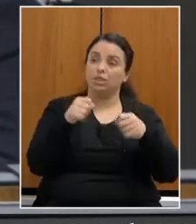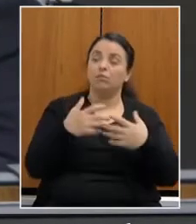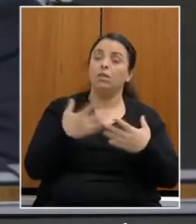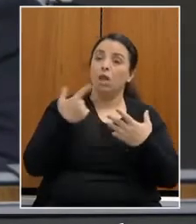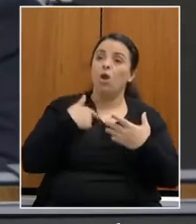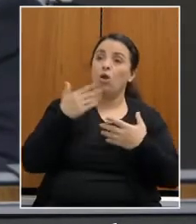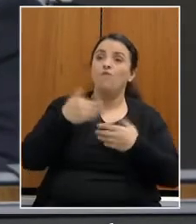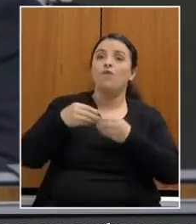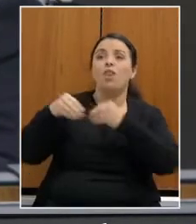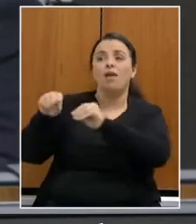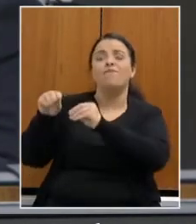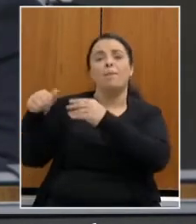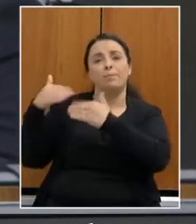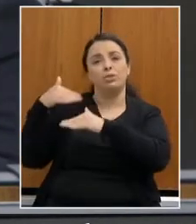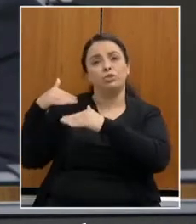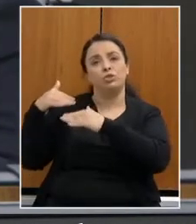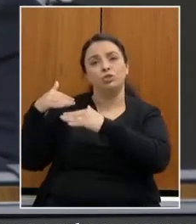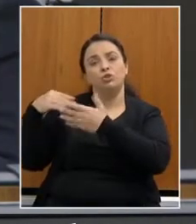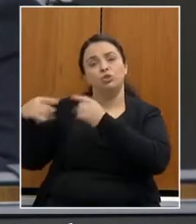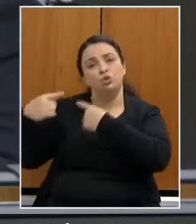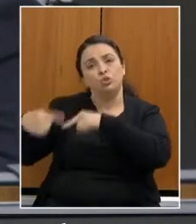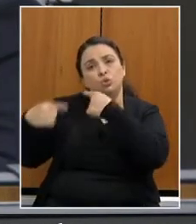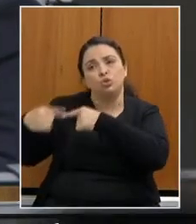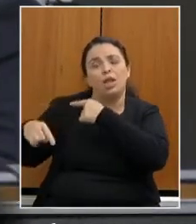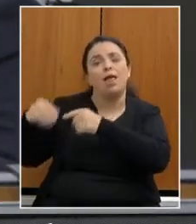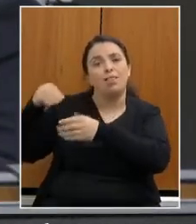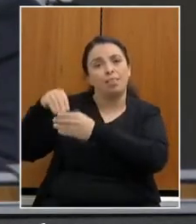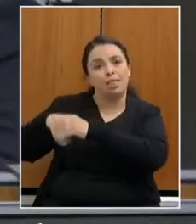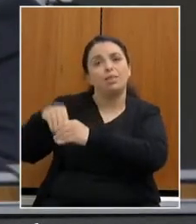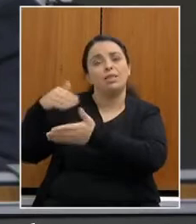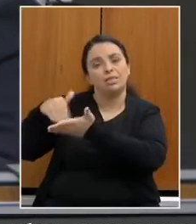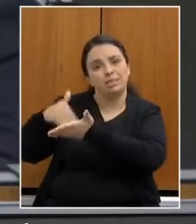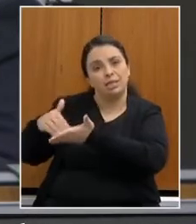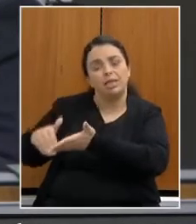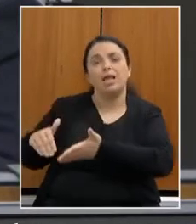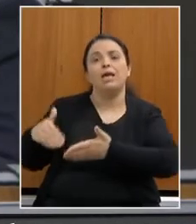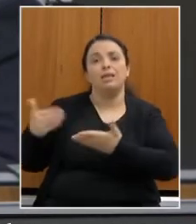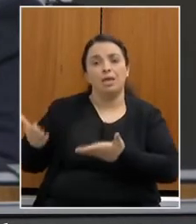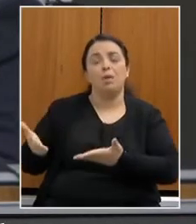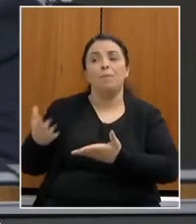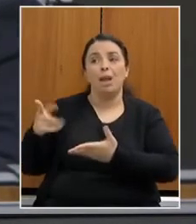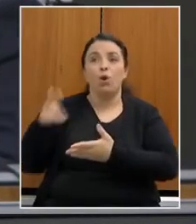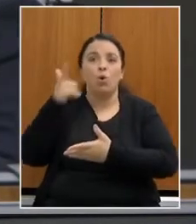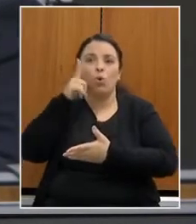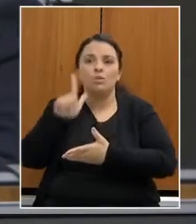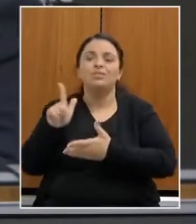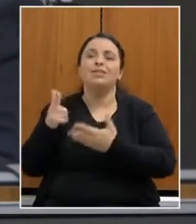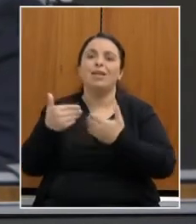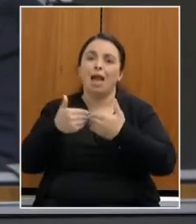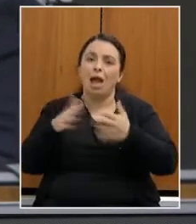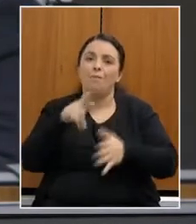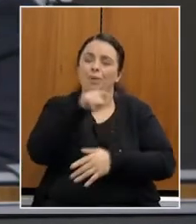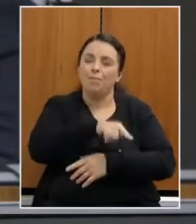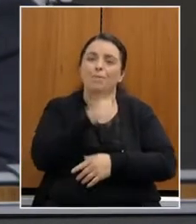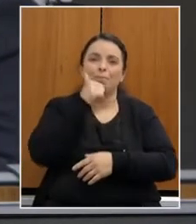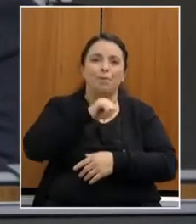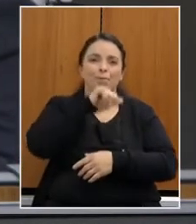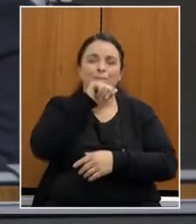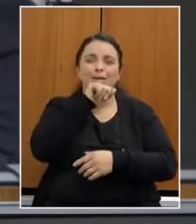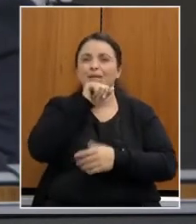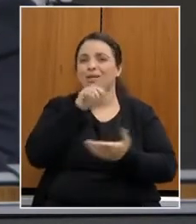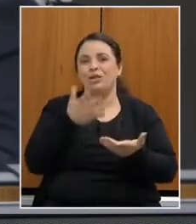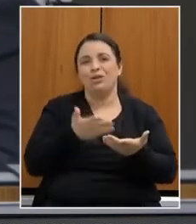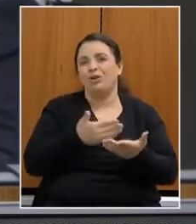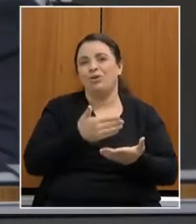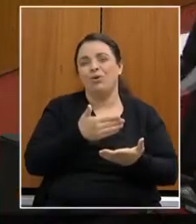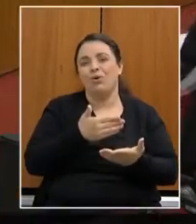as doses excedentes para mães lactantes de crianças com algum tipo de comorbidade pode ter certeza que levará isso lá